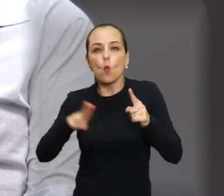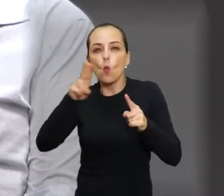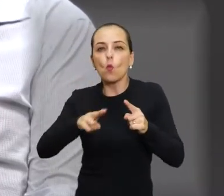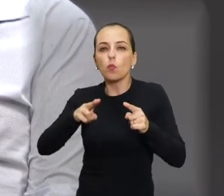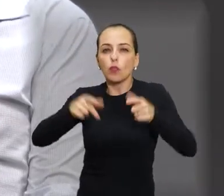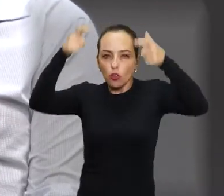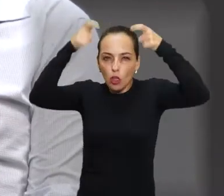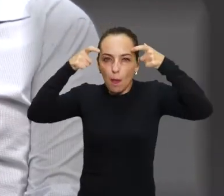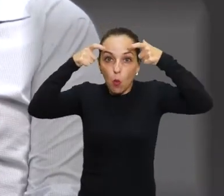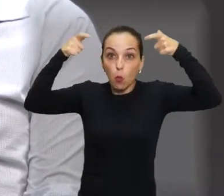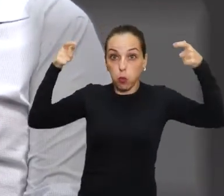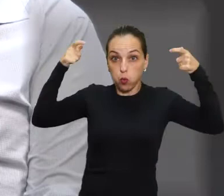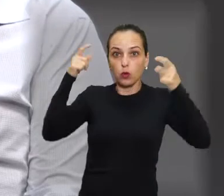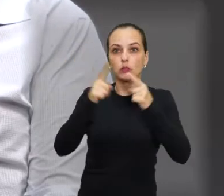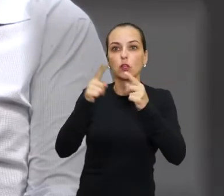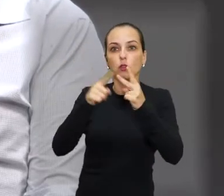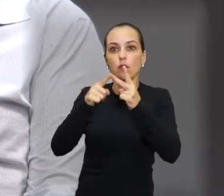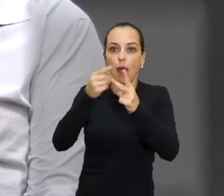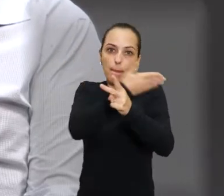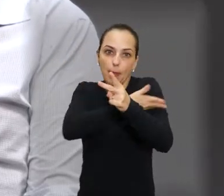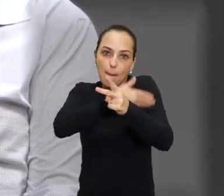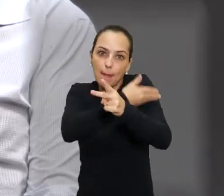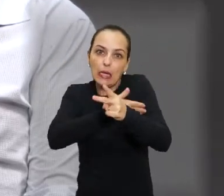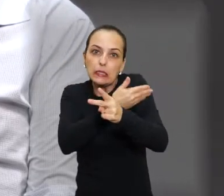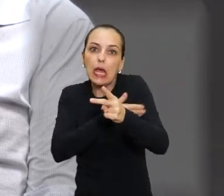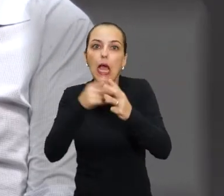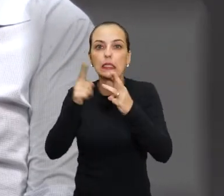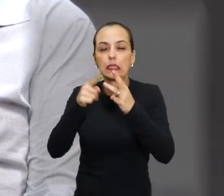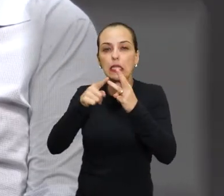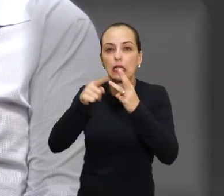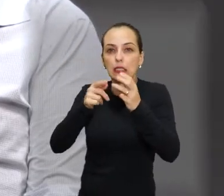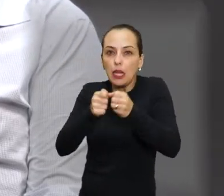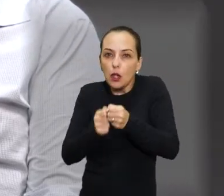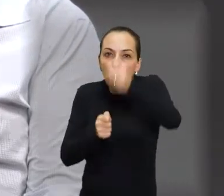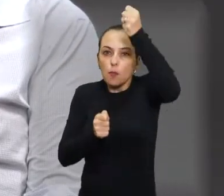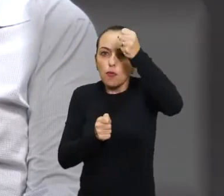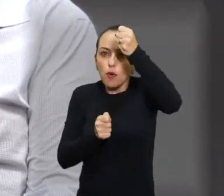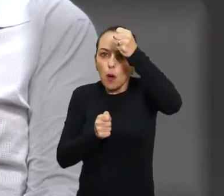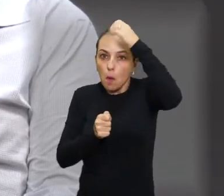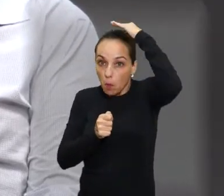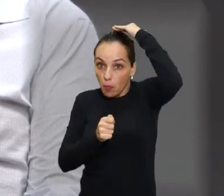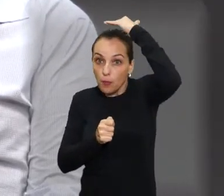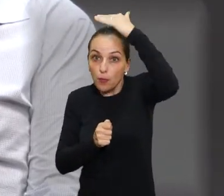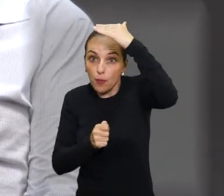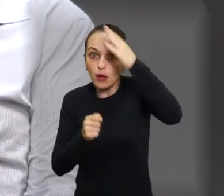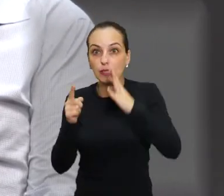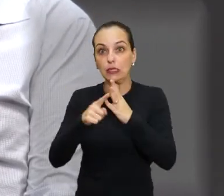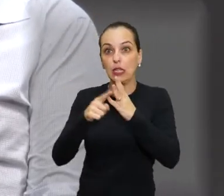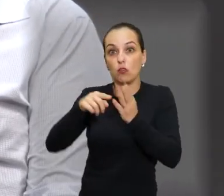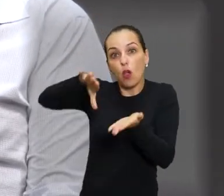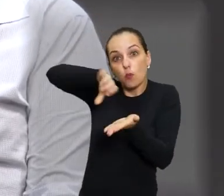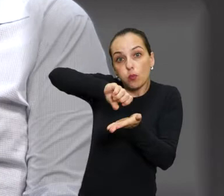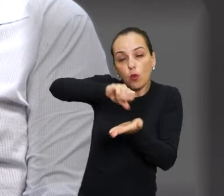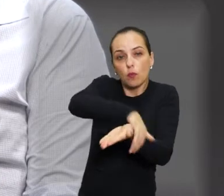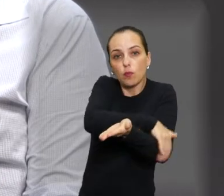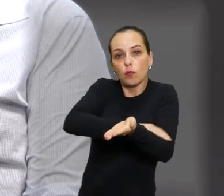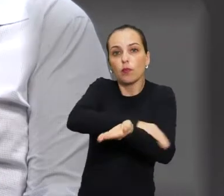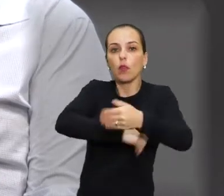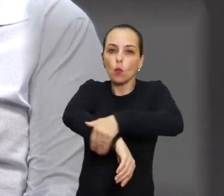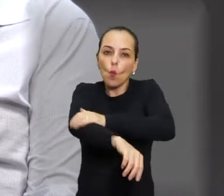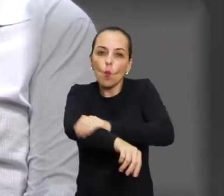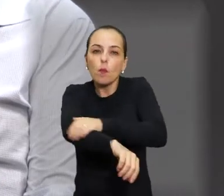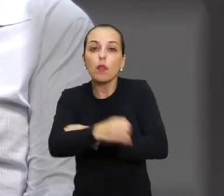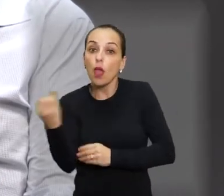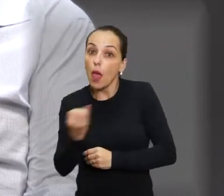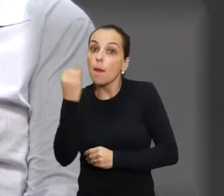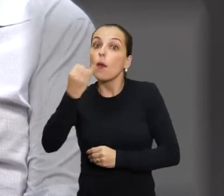proteja. Devemos ficar o máximo possível embaixo da sombra, no guarda-sol. E o filtro solar